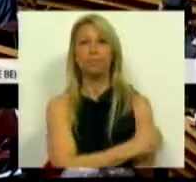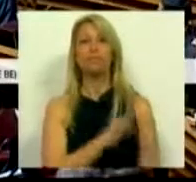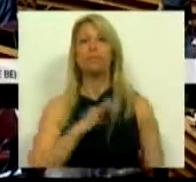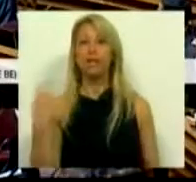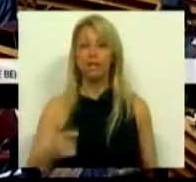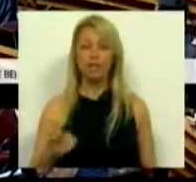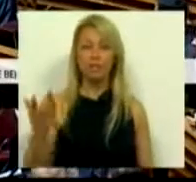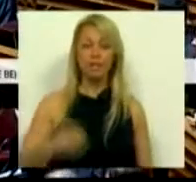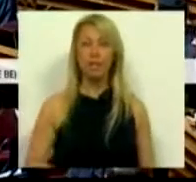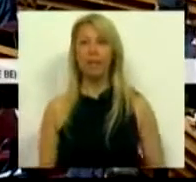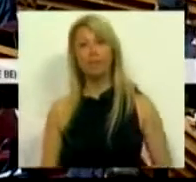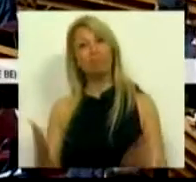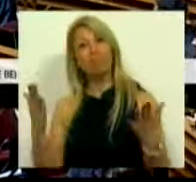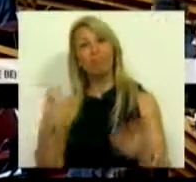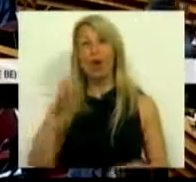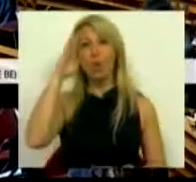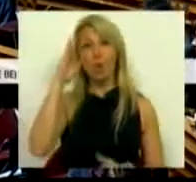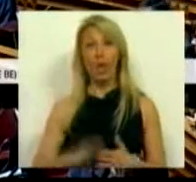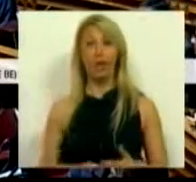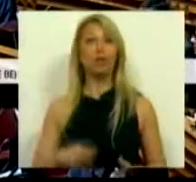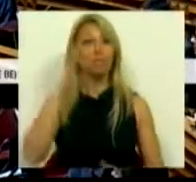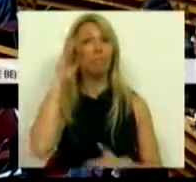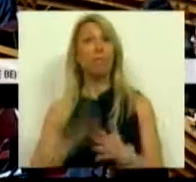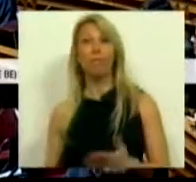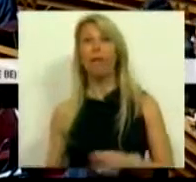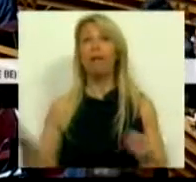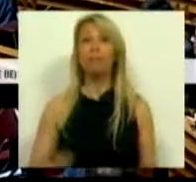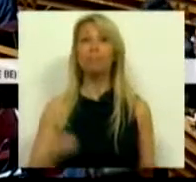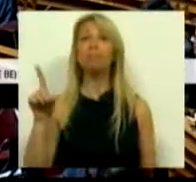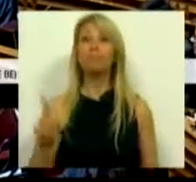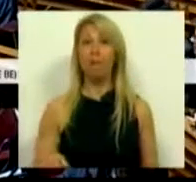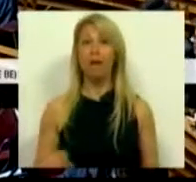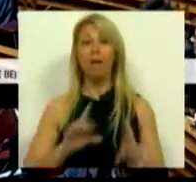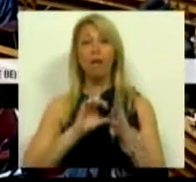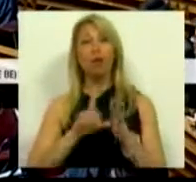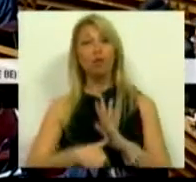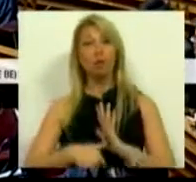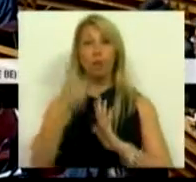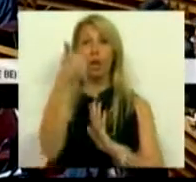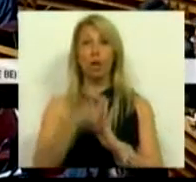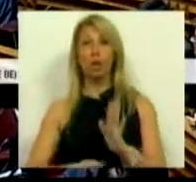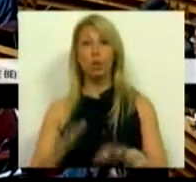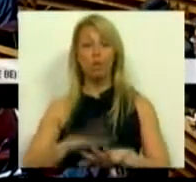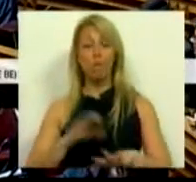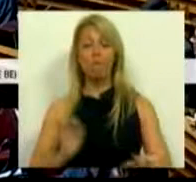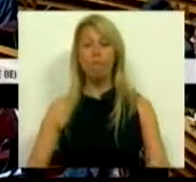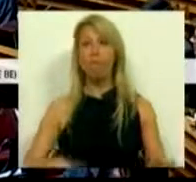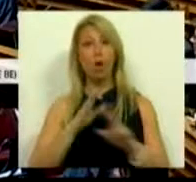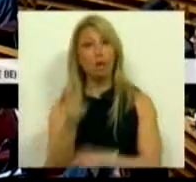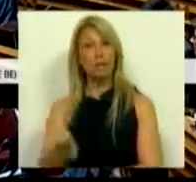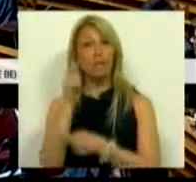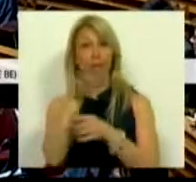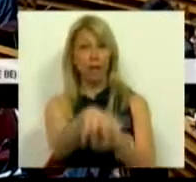Senhor Presidente, caros colegas e colegas que apresentaram também os projetos de resolução sobre a arte de Chávega,